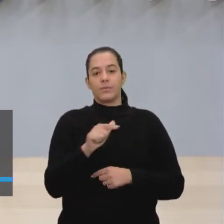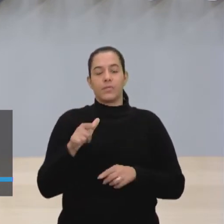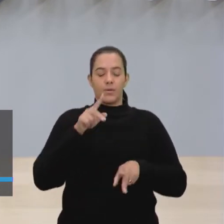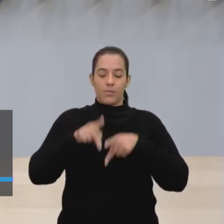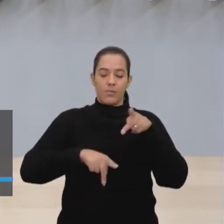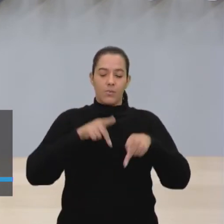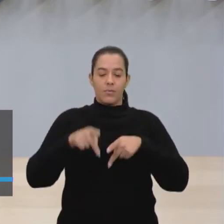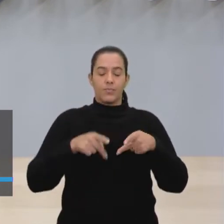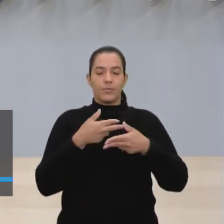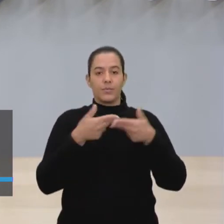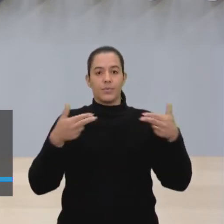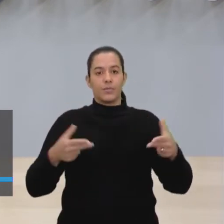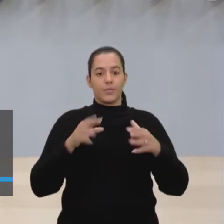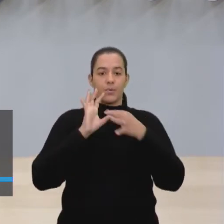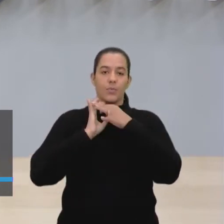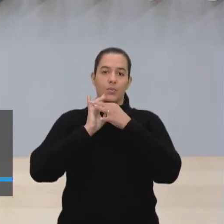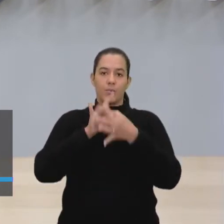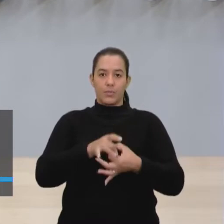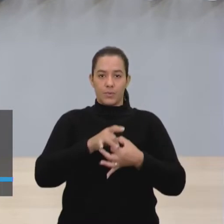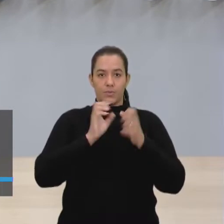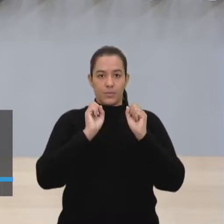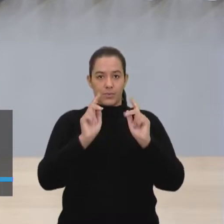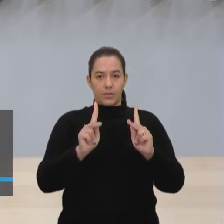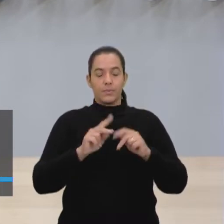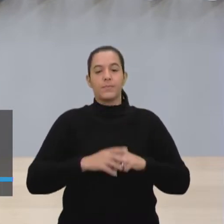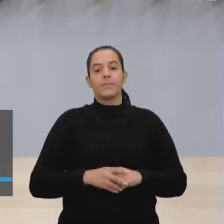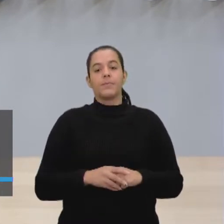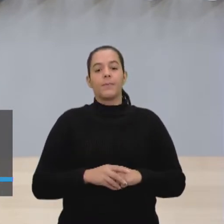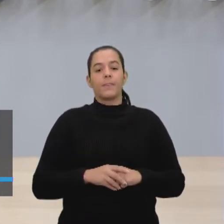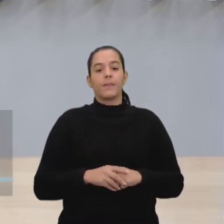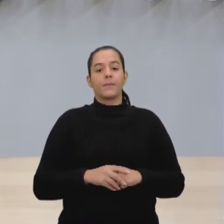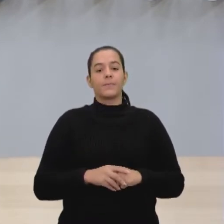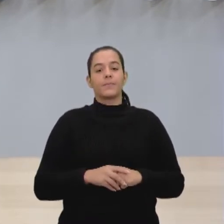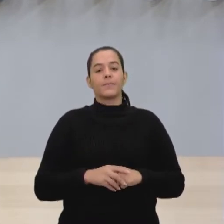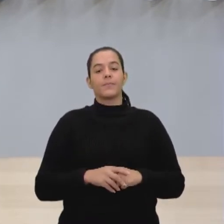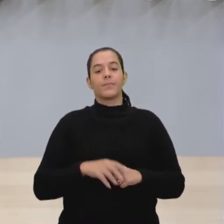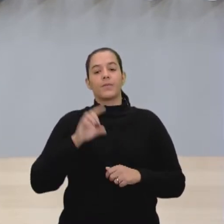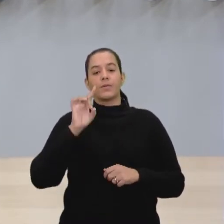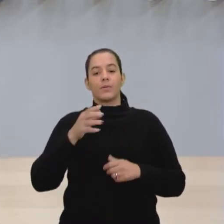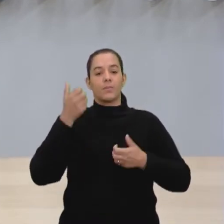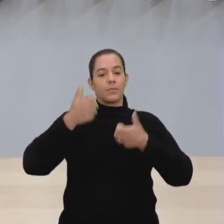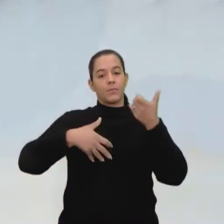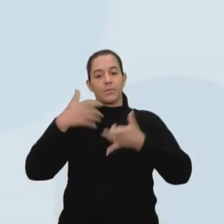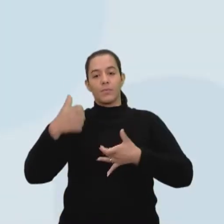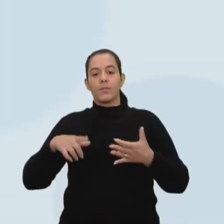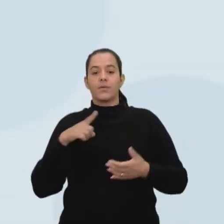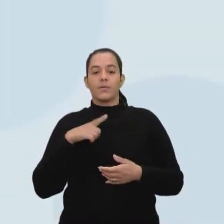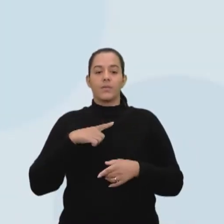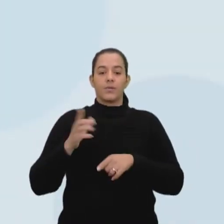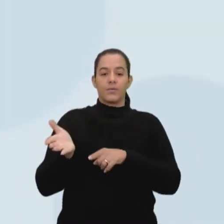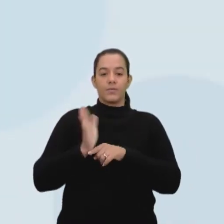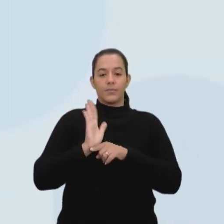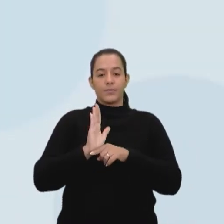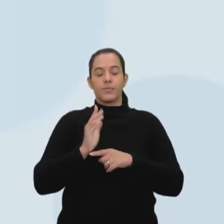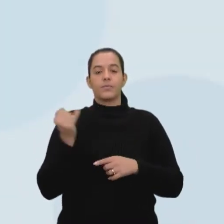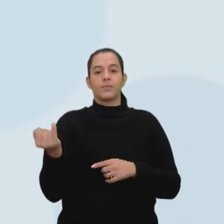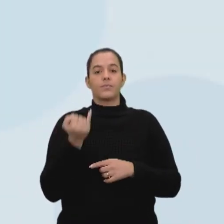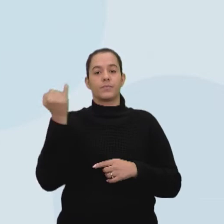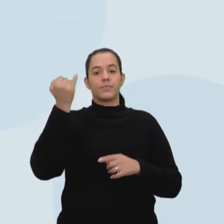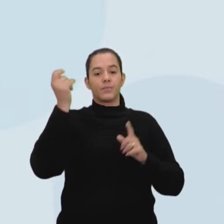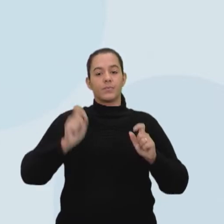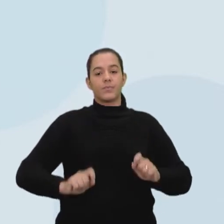com esse contexto. Muito legal. Para começar, então, para não ficar só nas minhas palavras, eu trouxe um vídeo aqui importante de